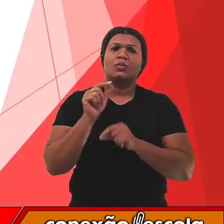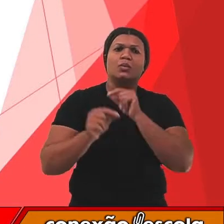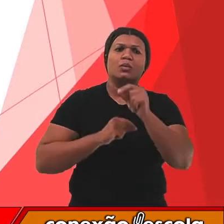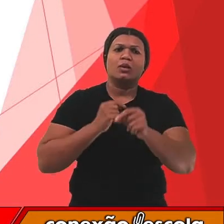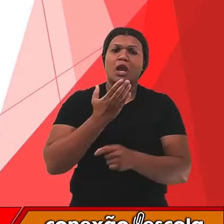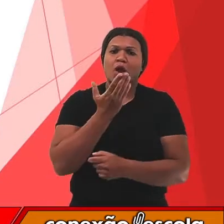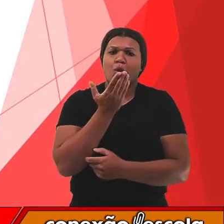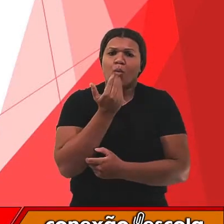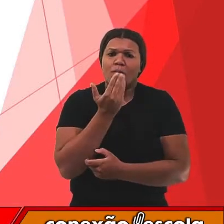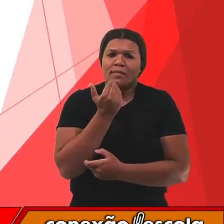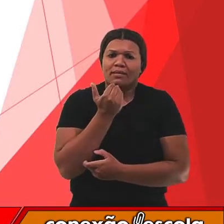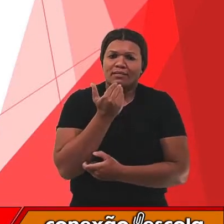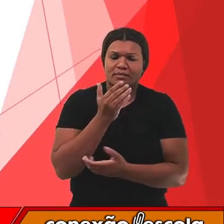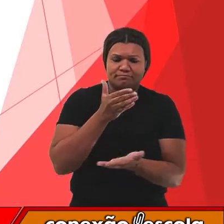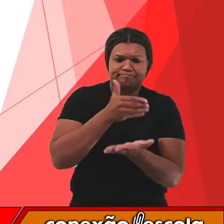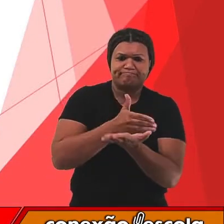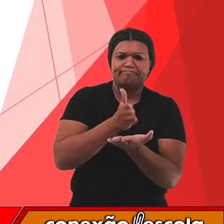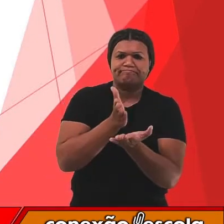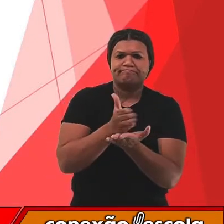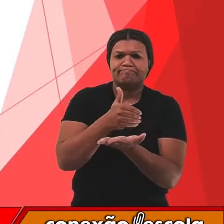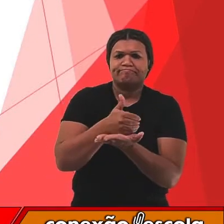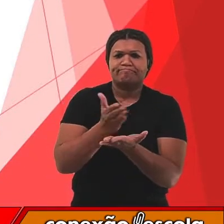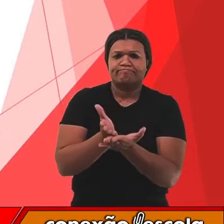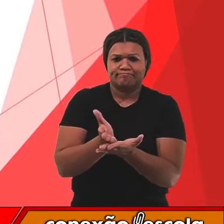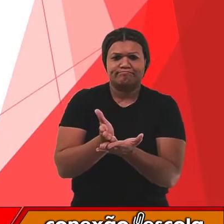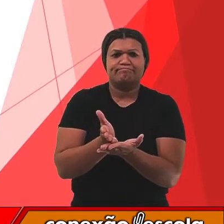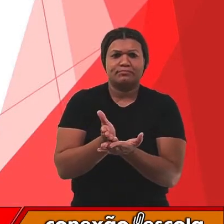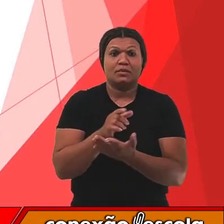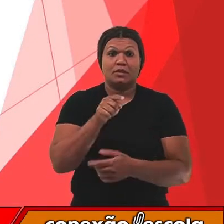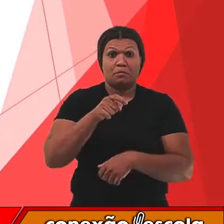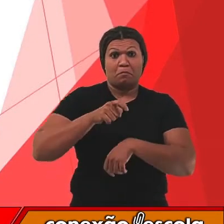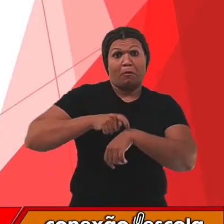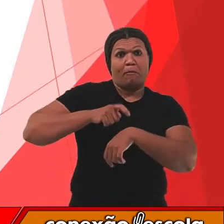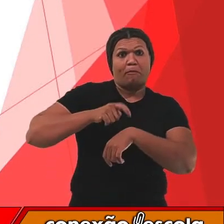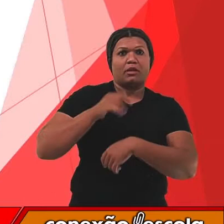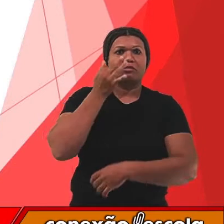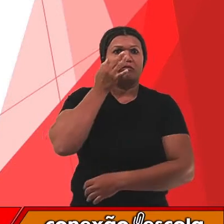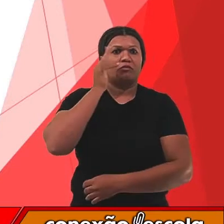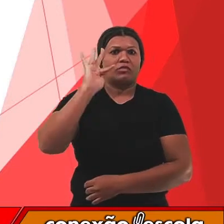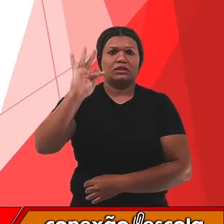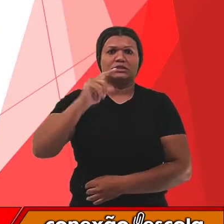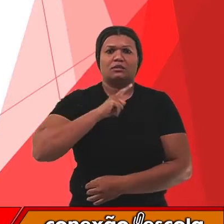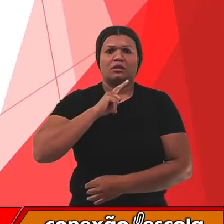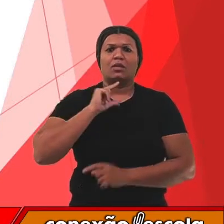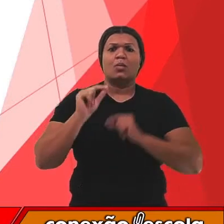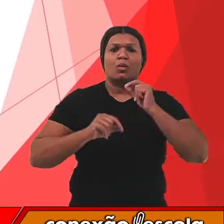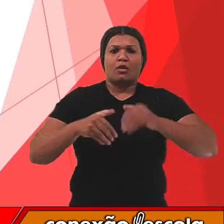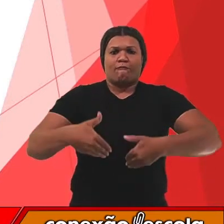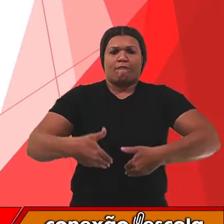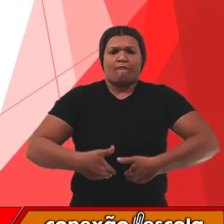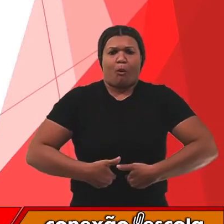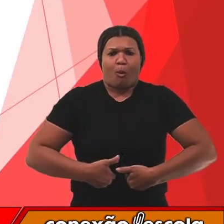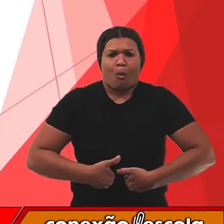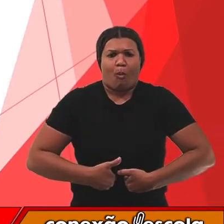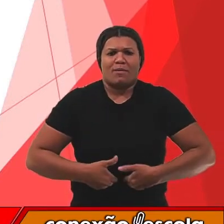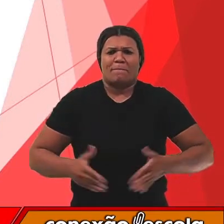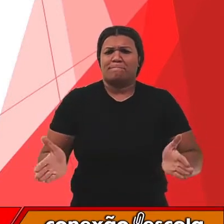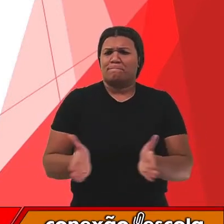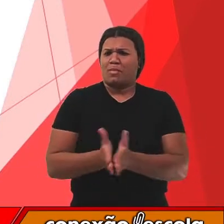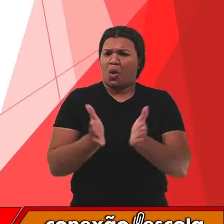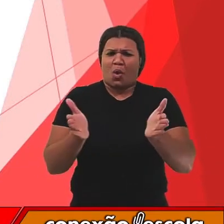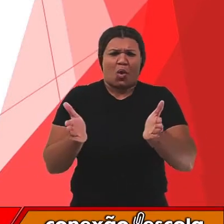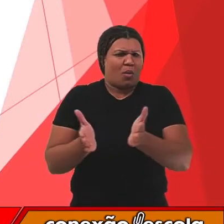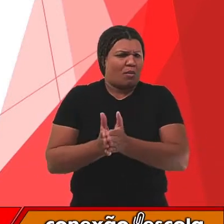justamente comida. Nesta época, os franceses passavam por fome, miséria.